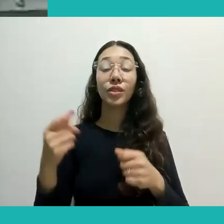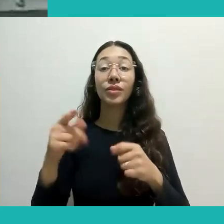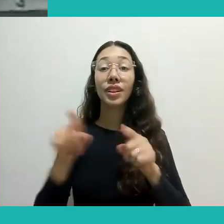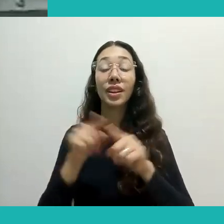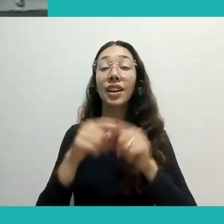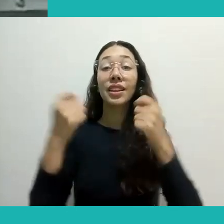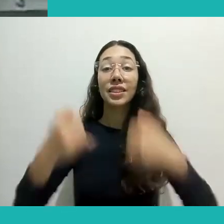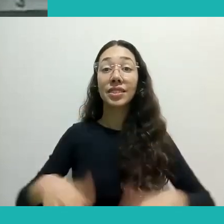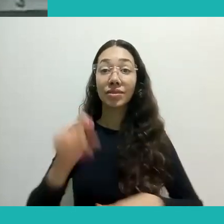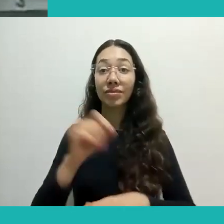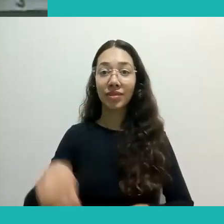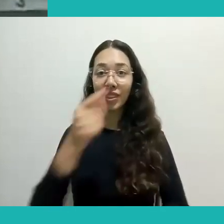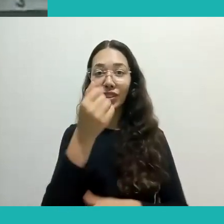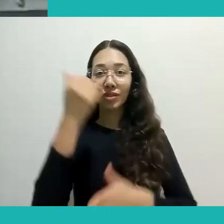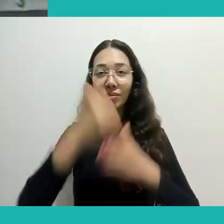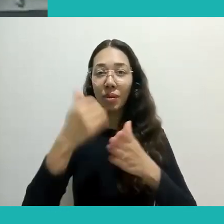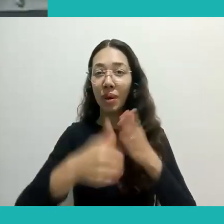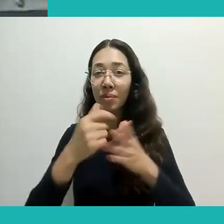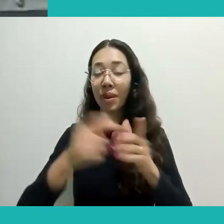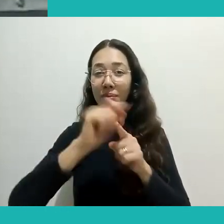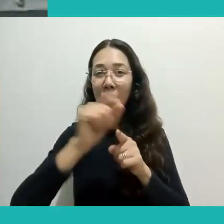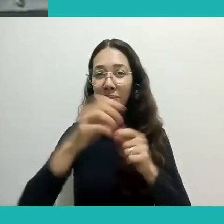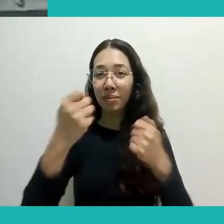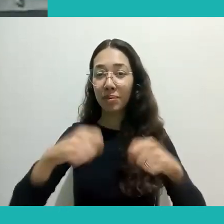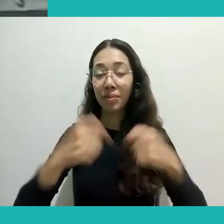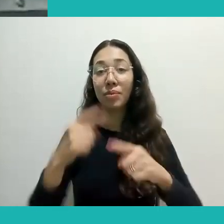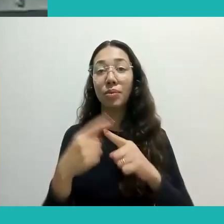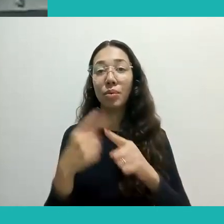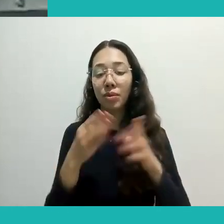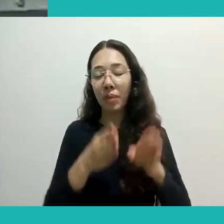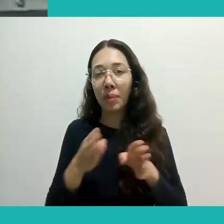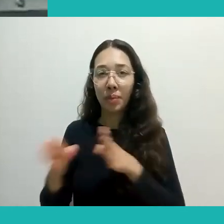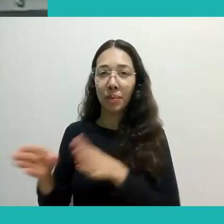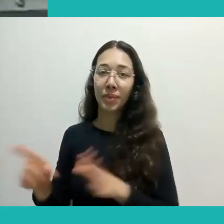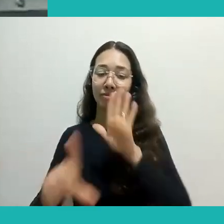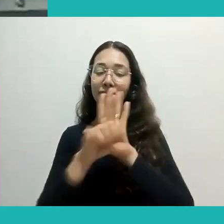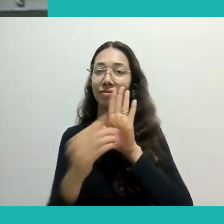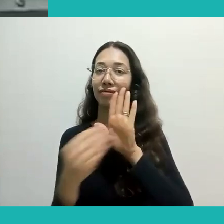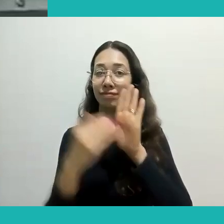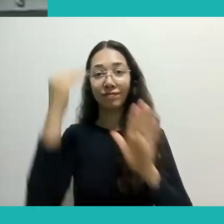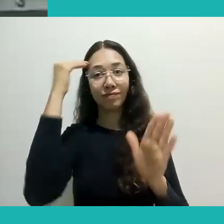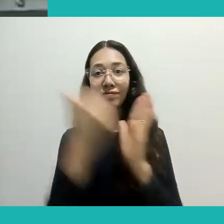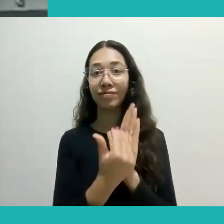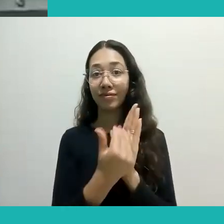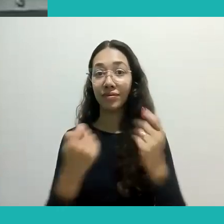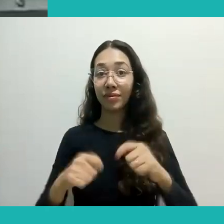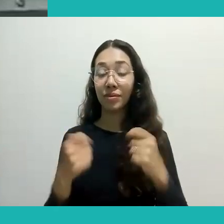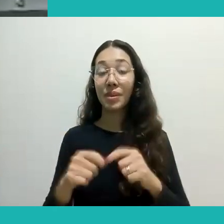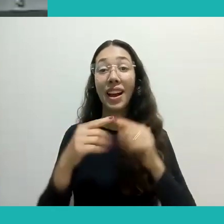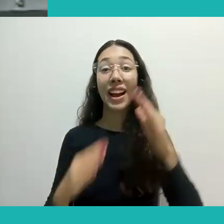contribuições elas foram estabelecidas em seus devidos contornos legais, estabelecendo-se uma alíquota de